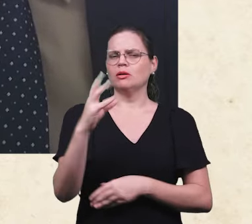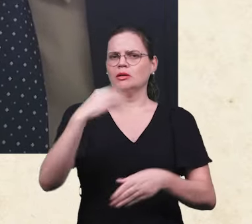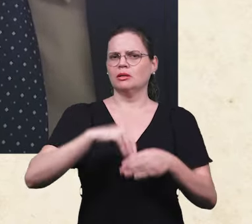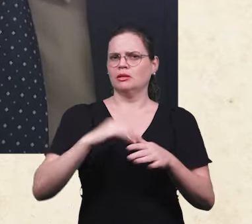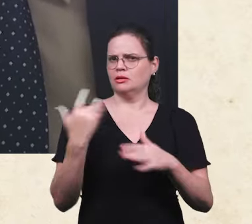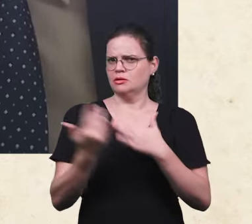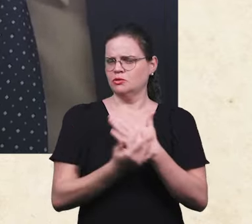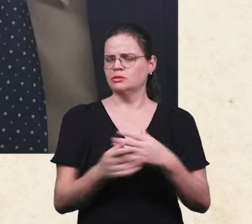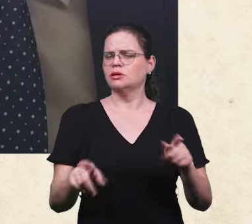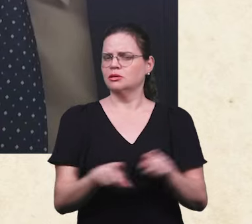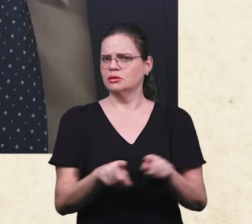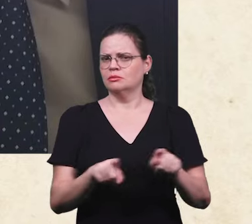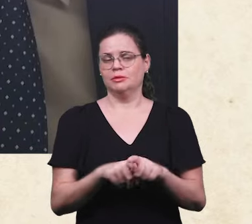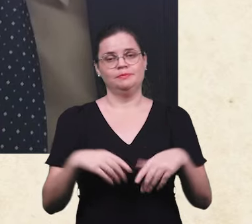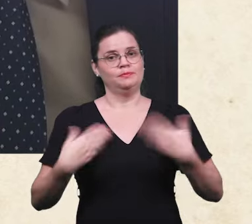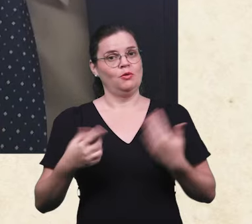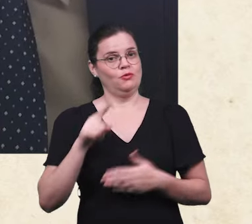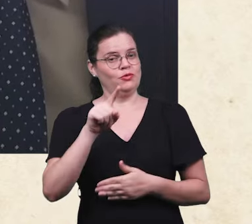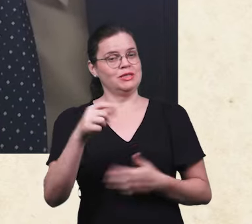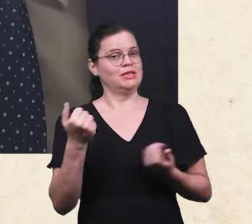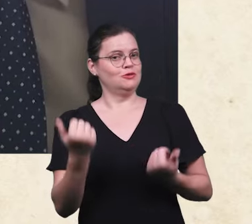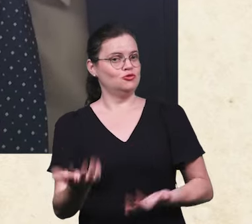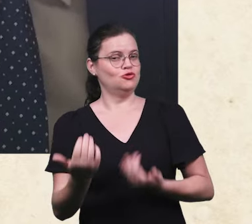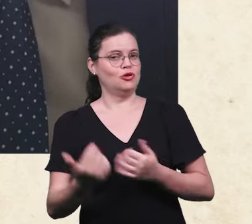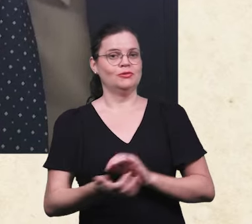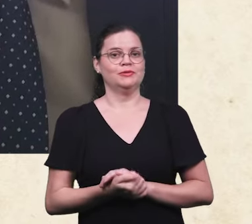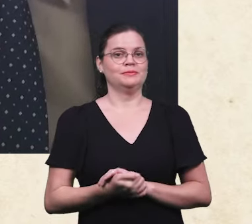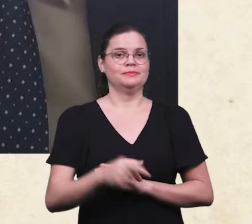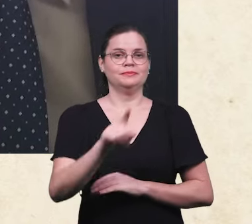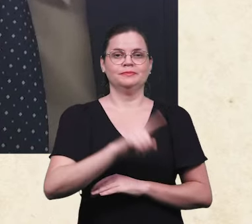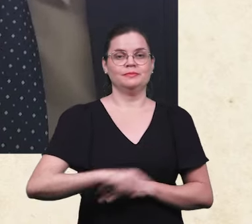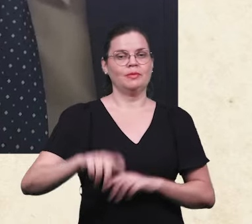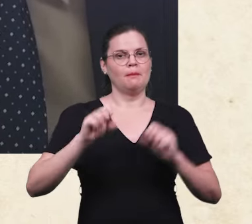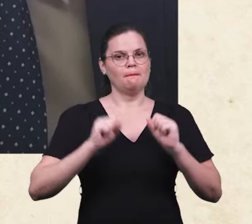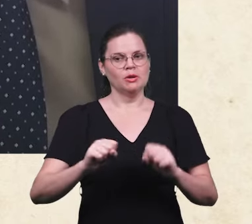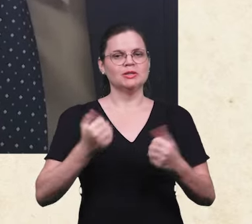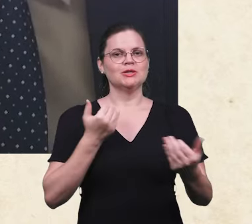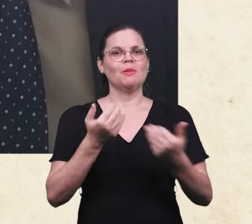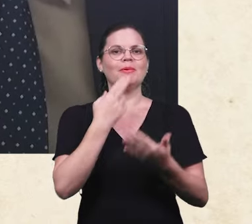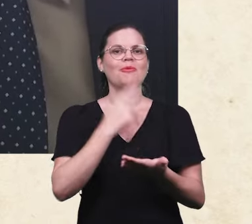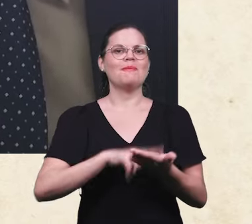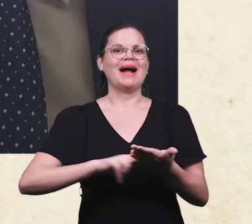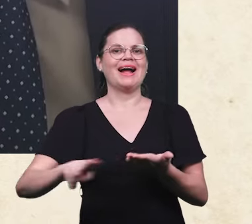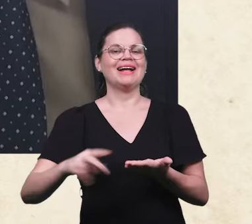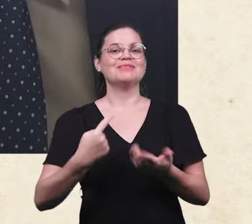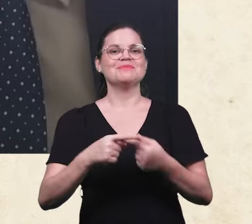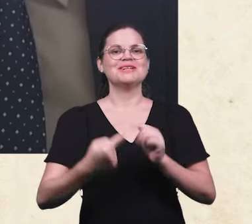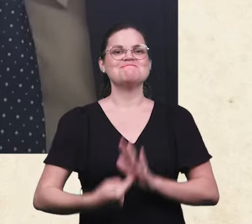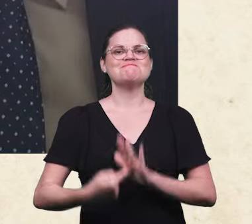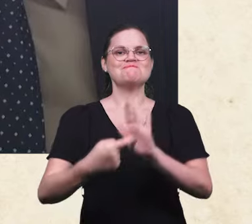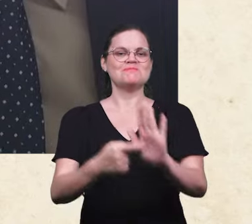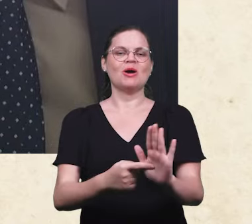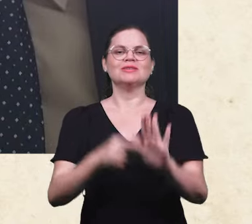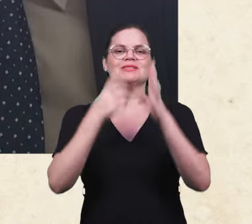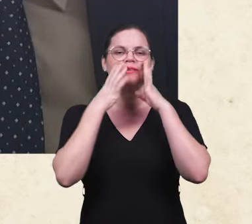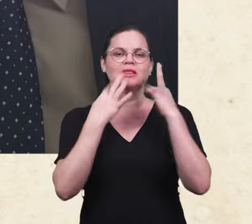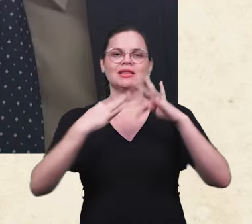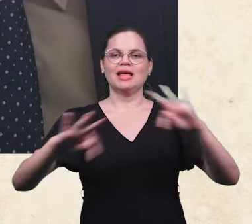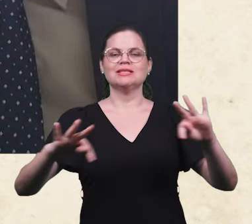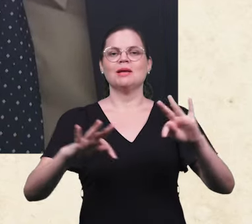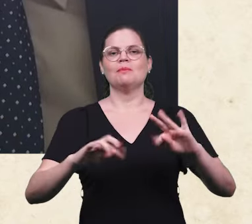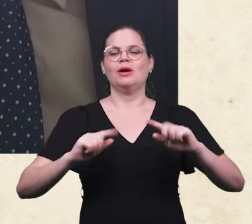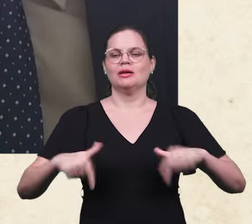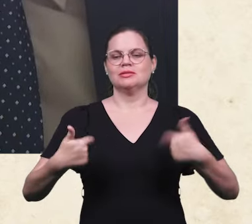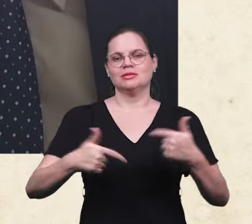sociais. Então que você possa, meu jovem, minha jovem, você possa ser essa carta escrita que testemunhe o bom perfume de